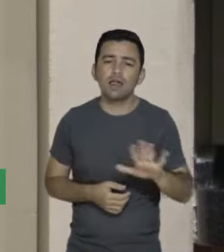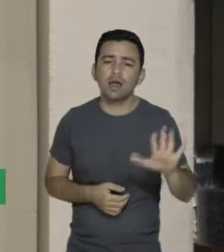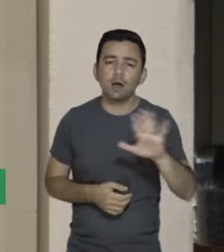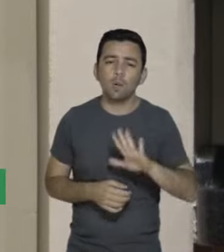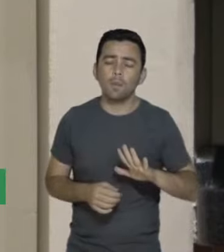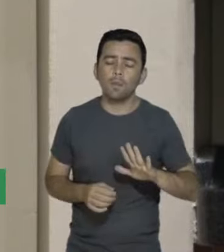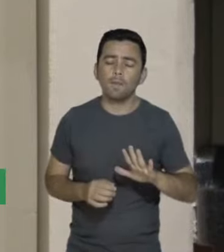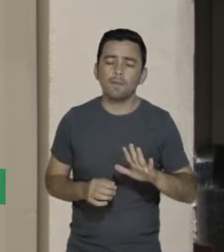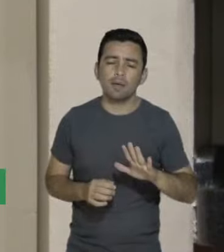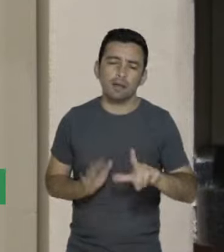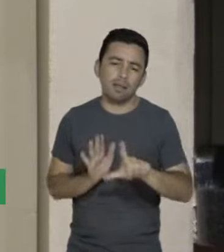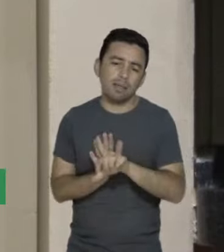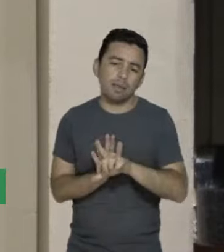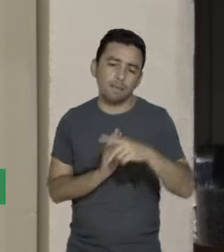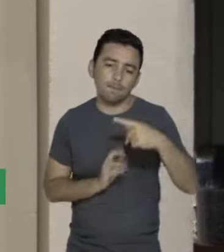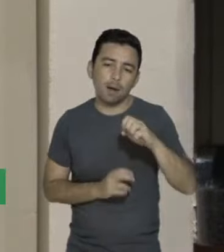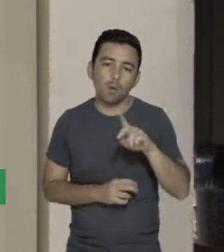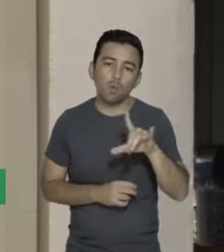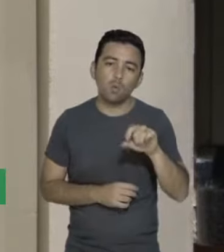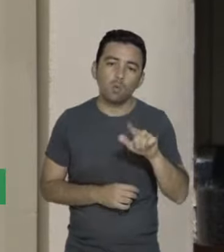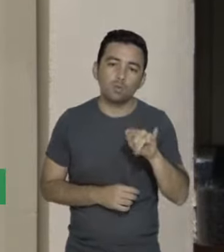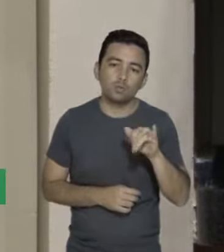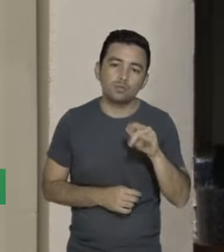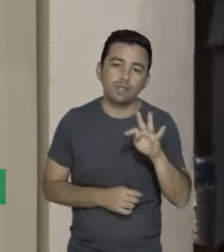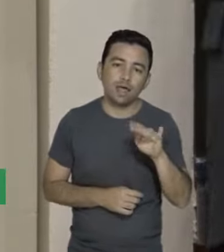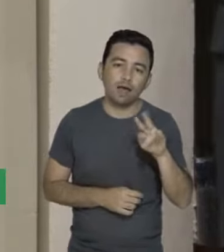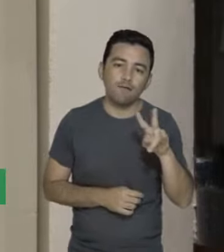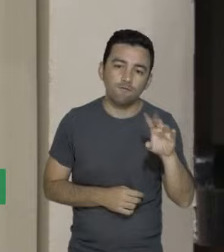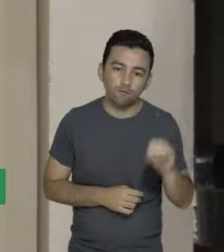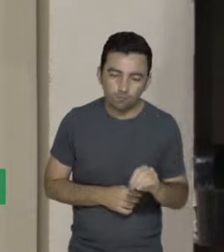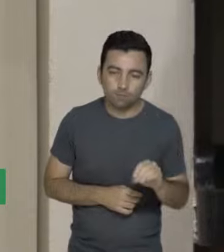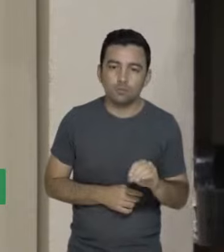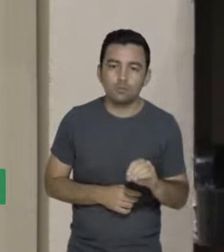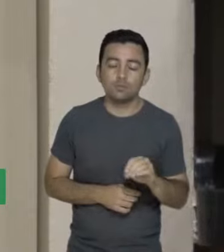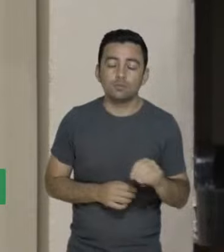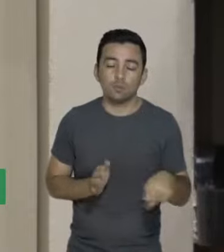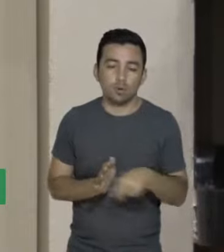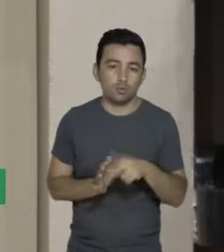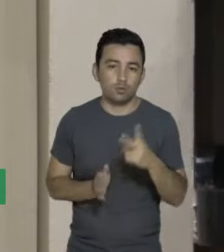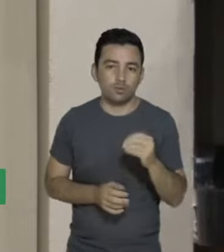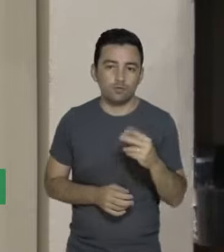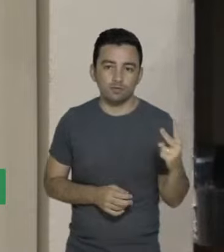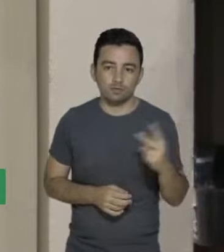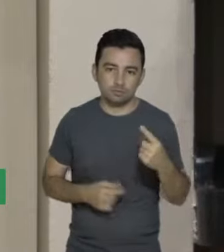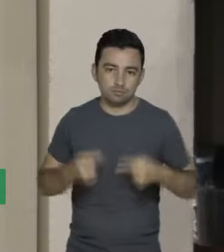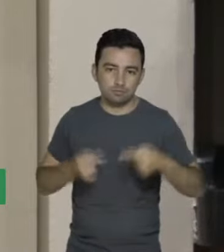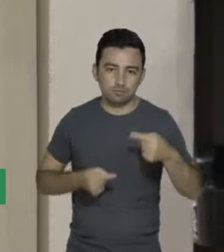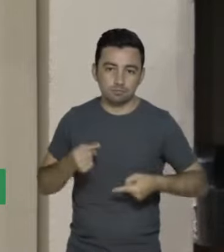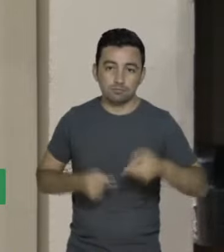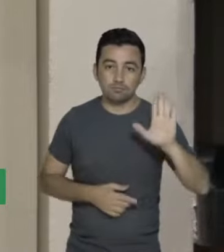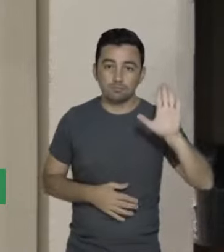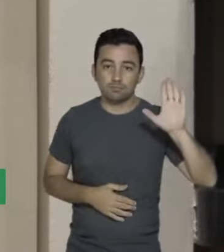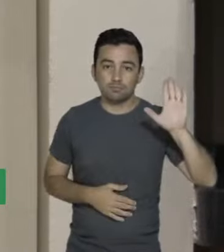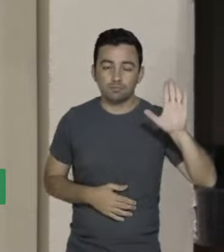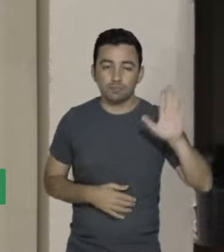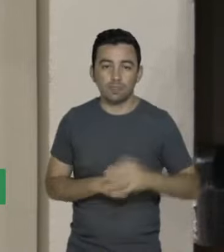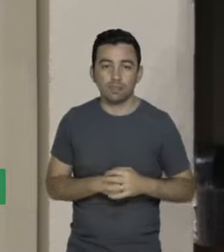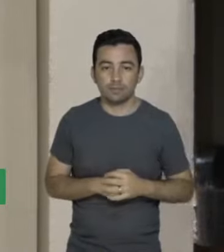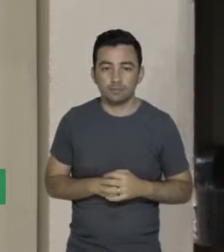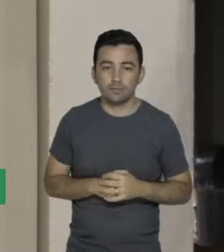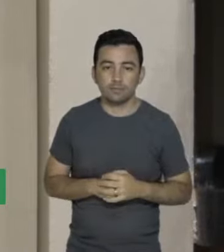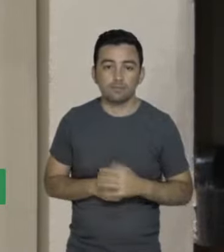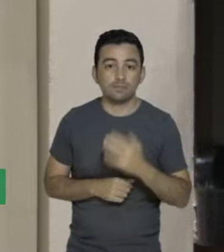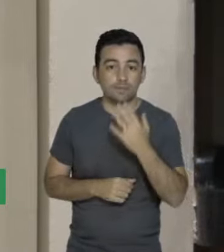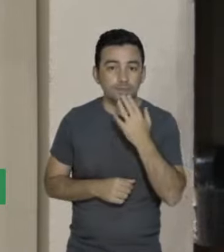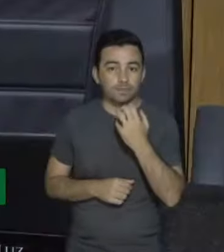Gustavo lei complementar número 195 de 2022 em discussão pela ordem pela ordem ao autor